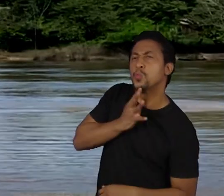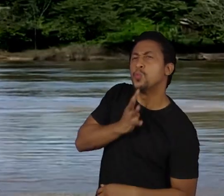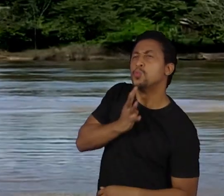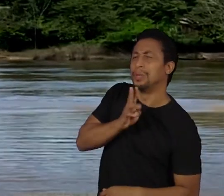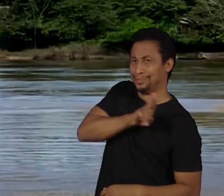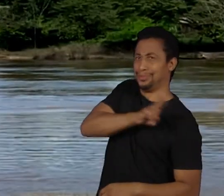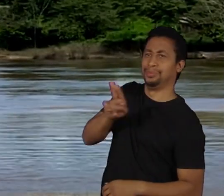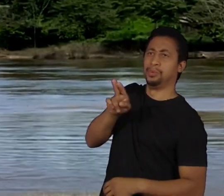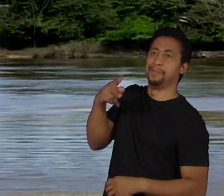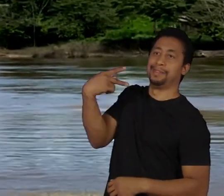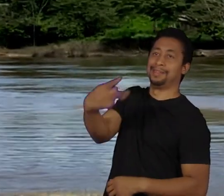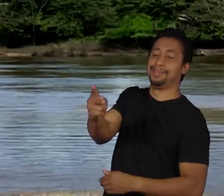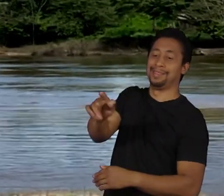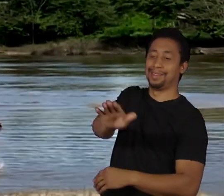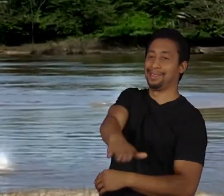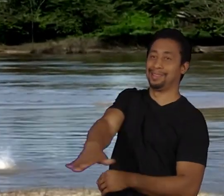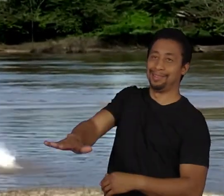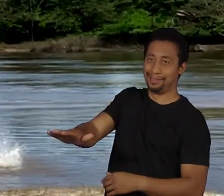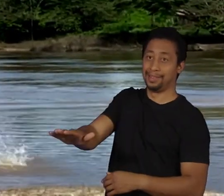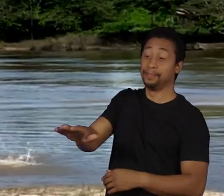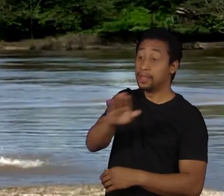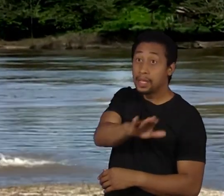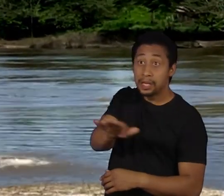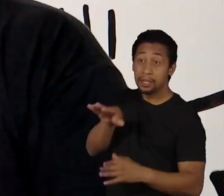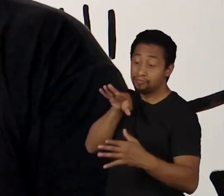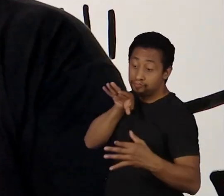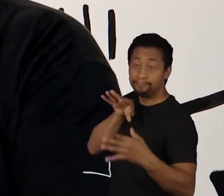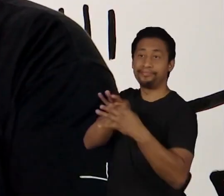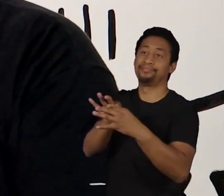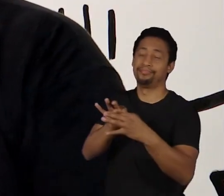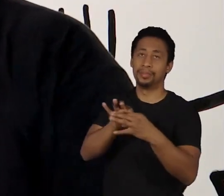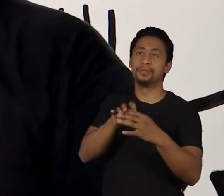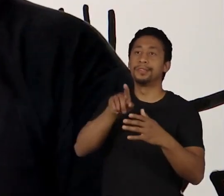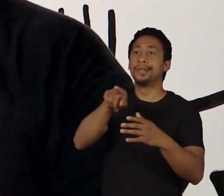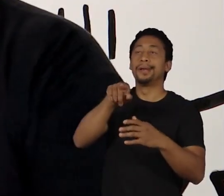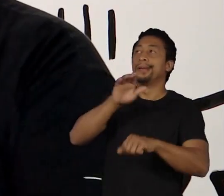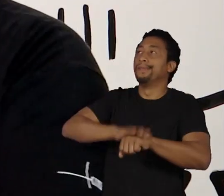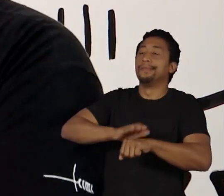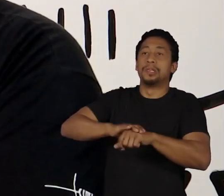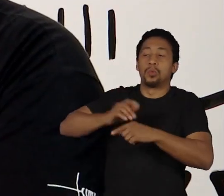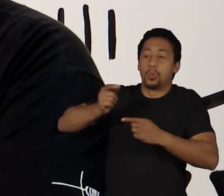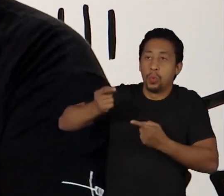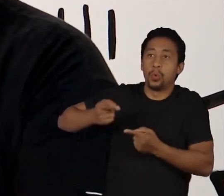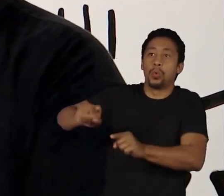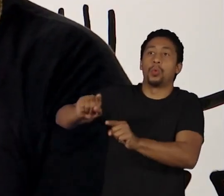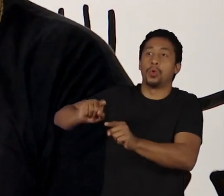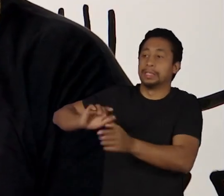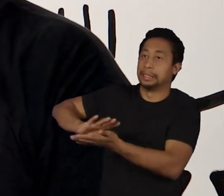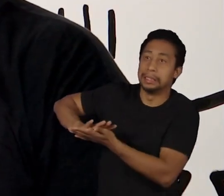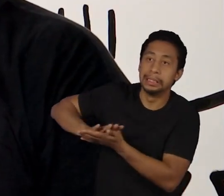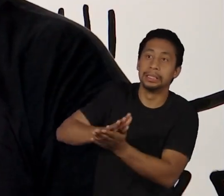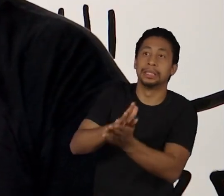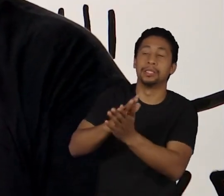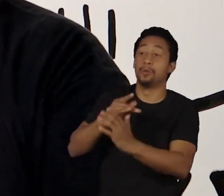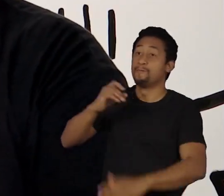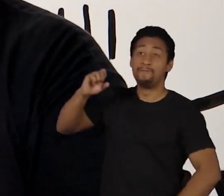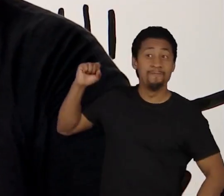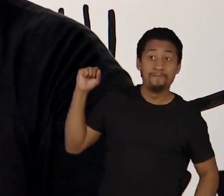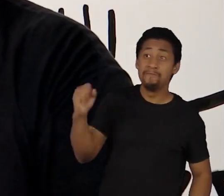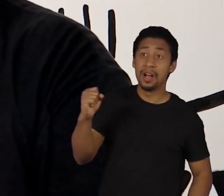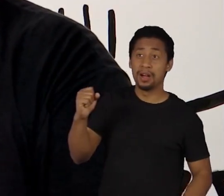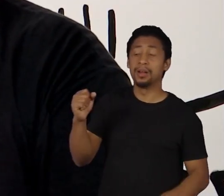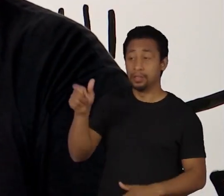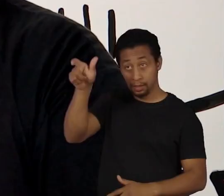tem a relação direta com aquele território. Então, quando você ameaça, quando você assassina uma liderança dessa,